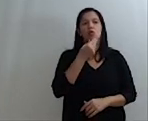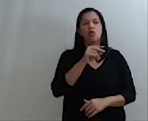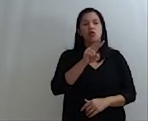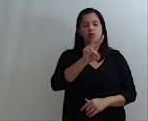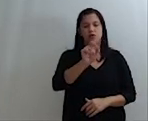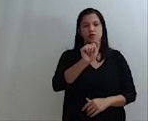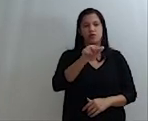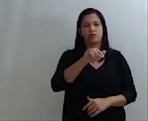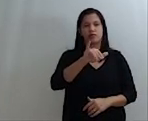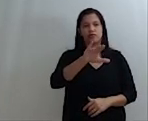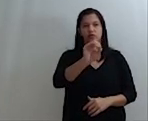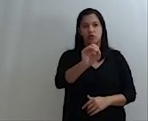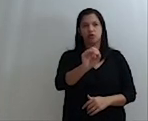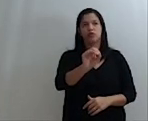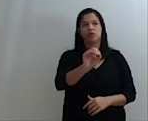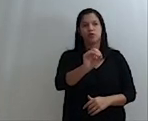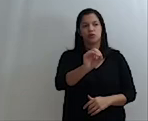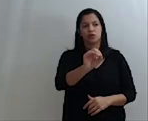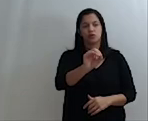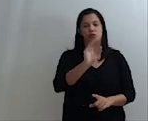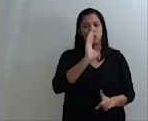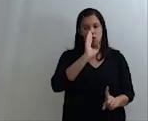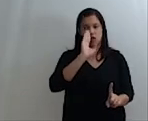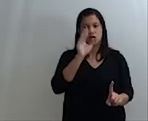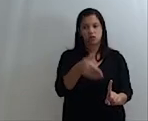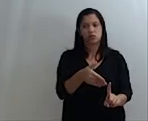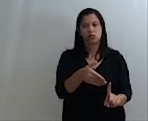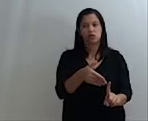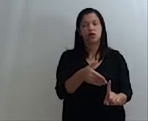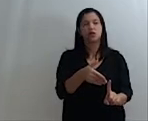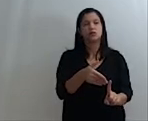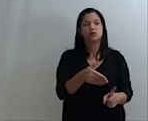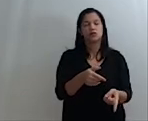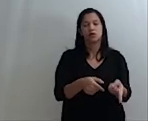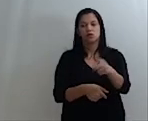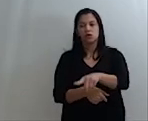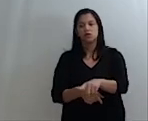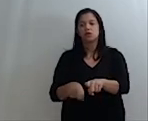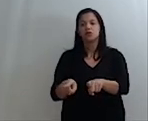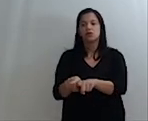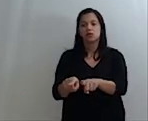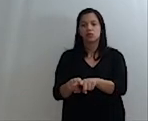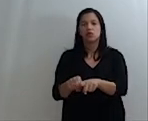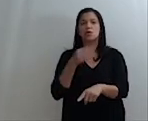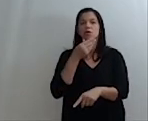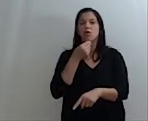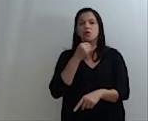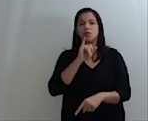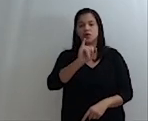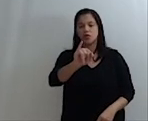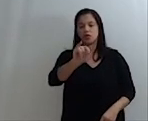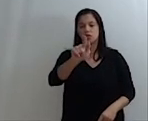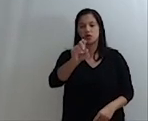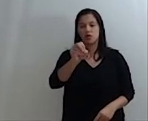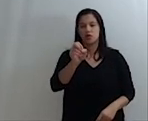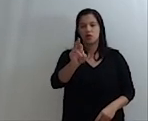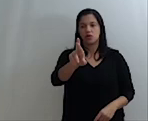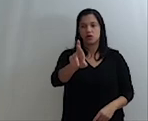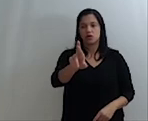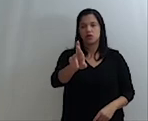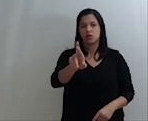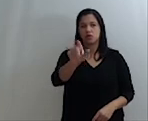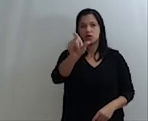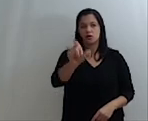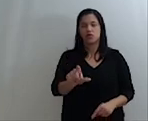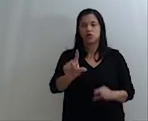L foram feitas e em relação ao correl Igor fácio reconhecer a causa de diminuição de pena